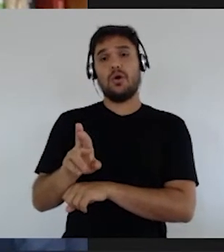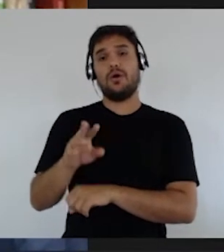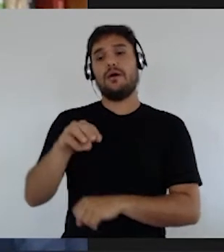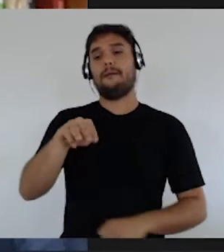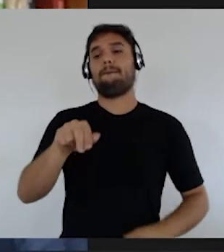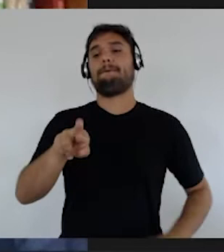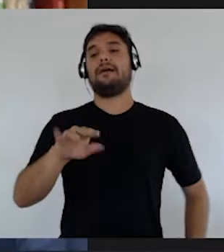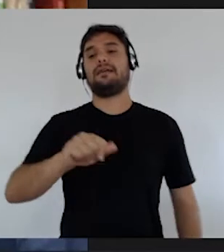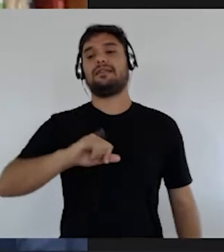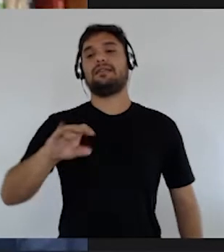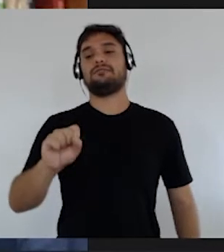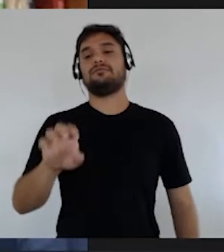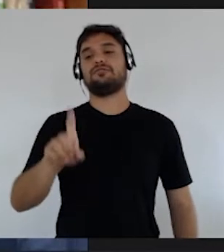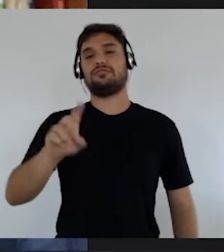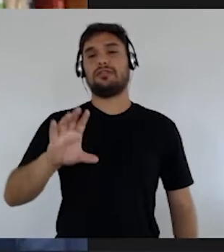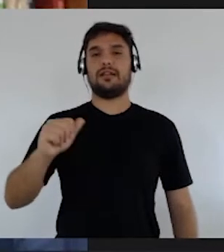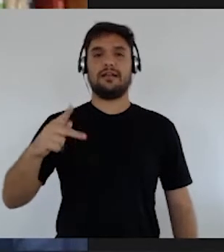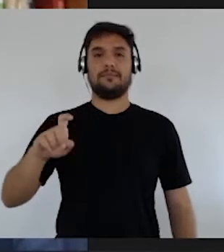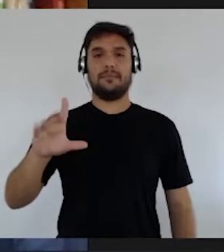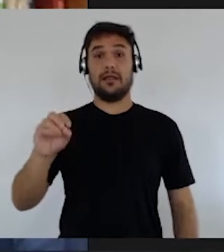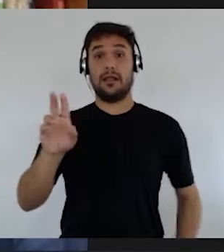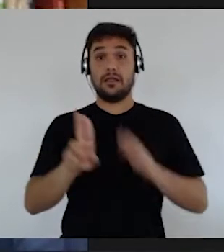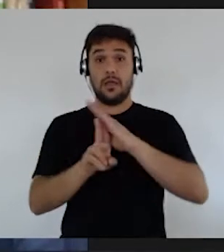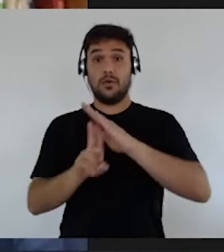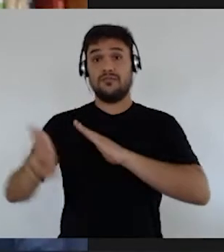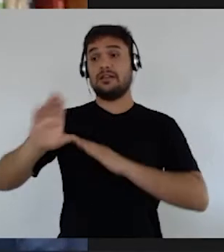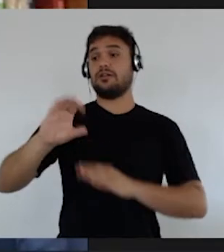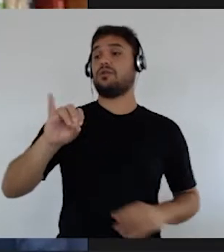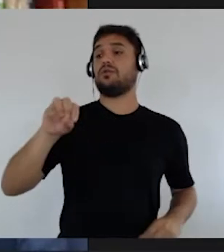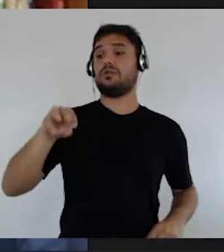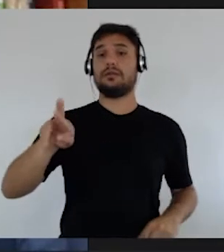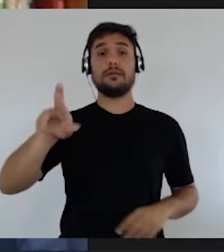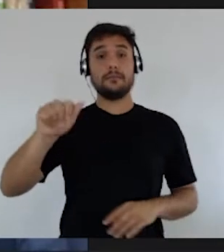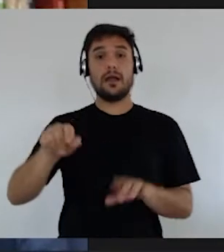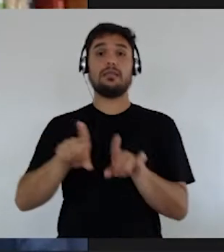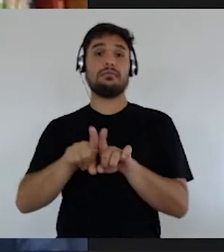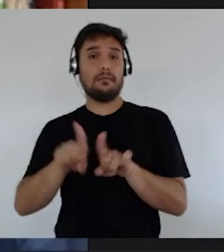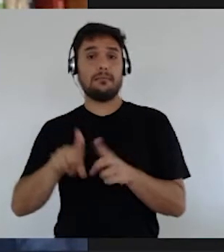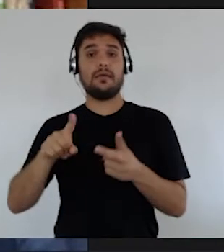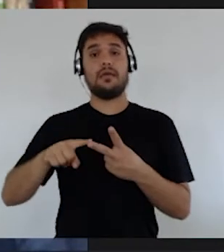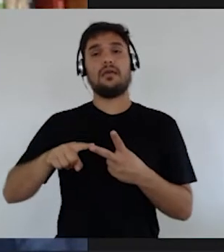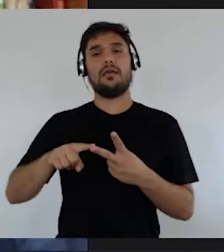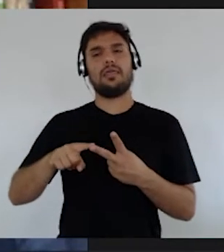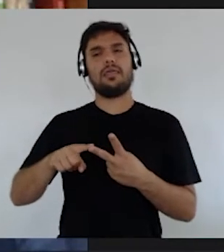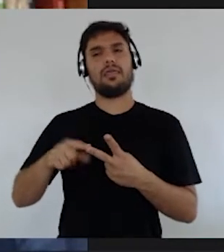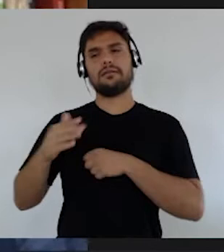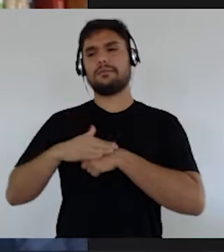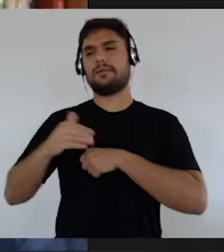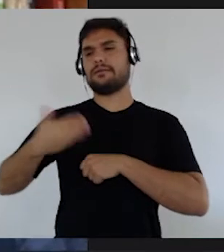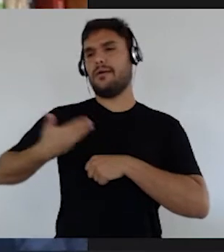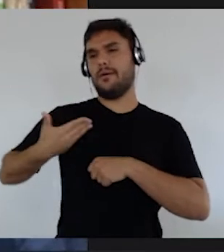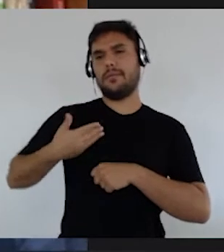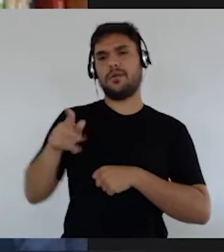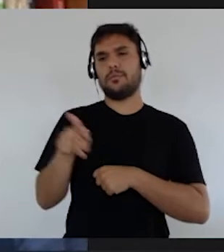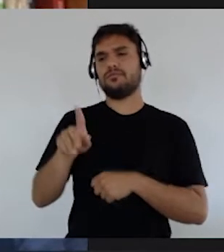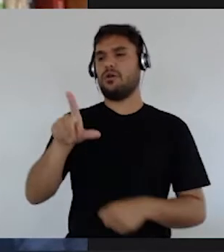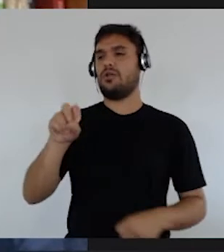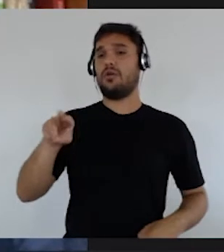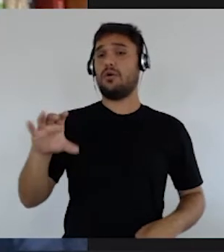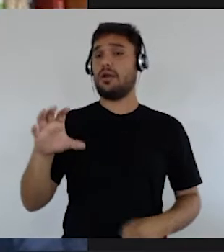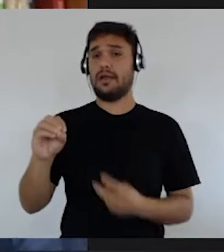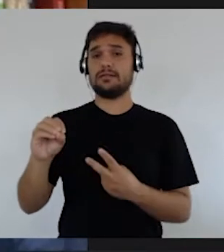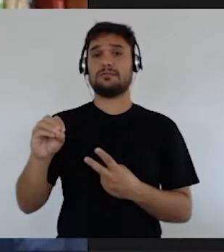Maria José Capello, da Universidade de Coimbra, bem como o estimado amigo professor Lourenço